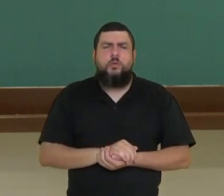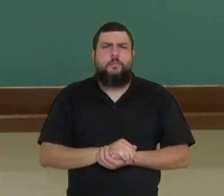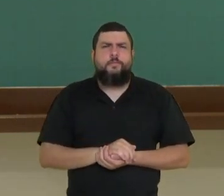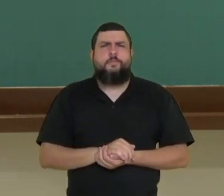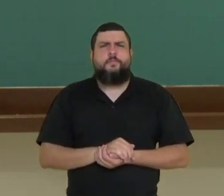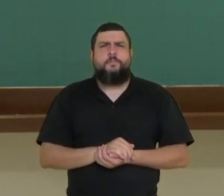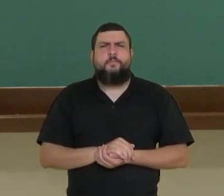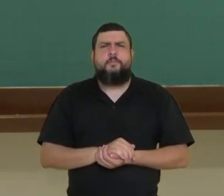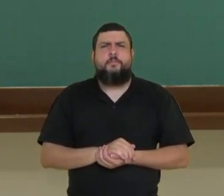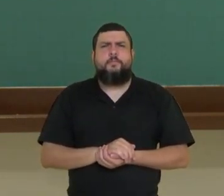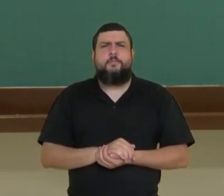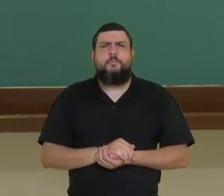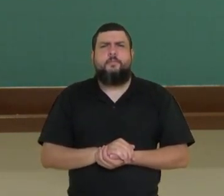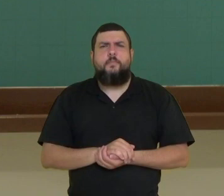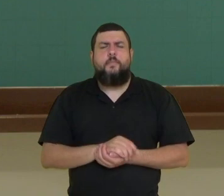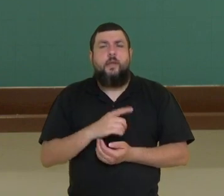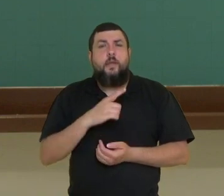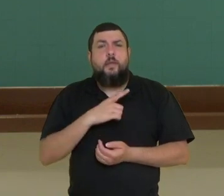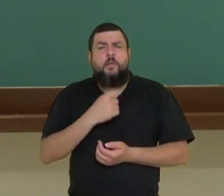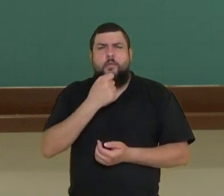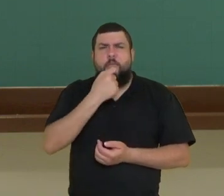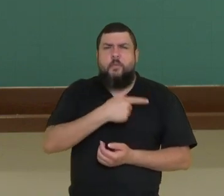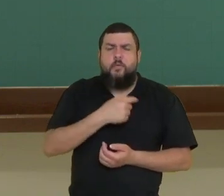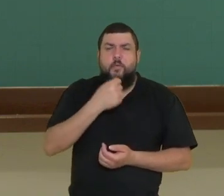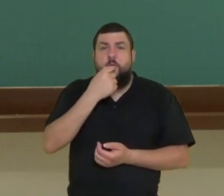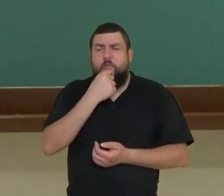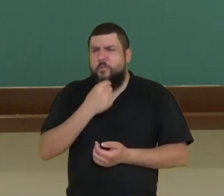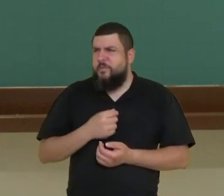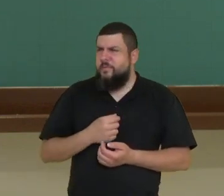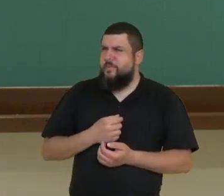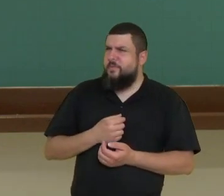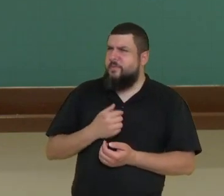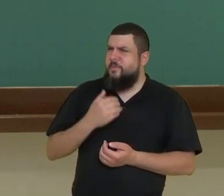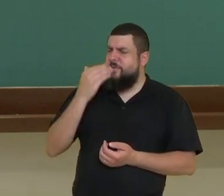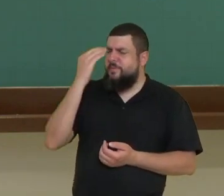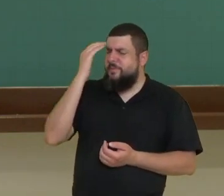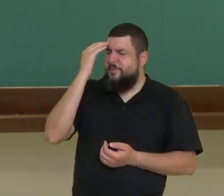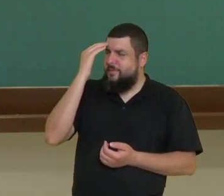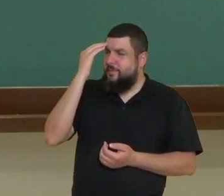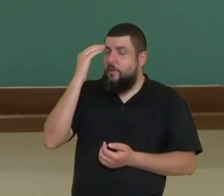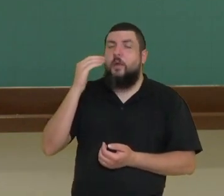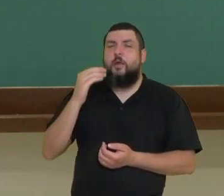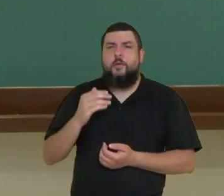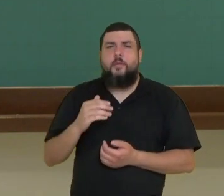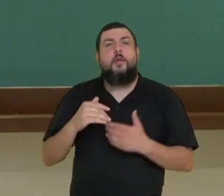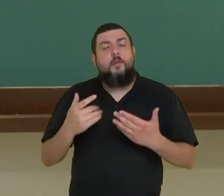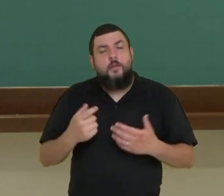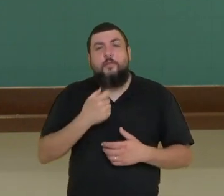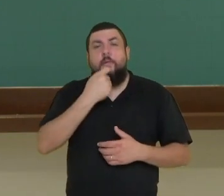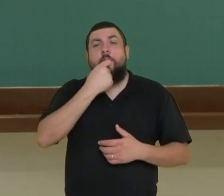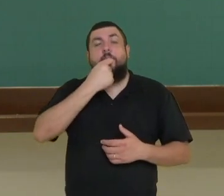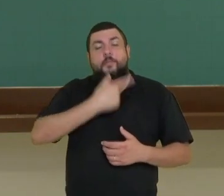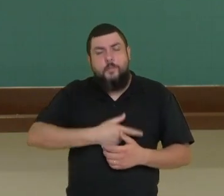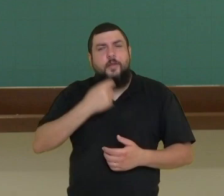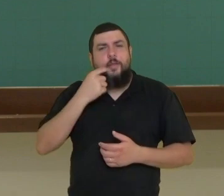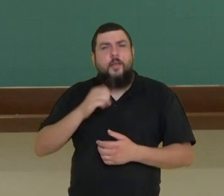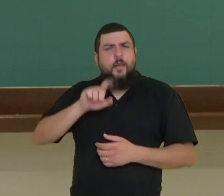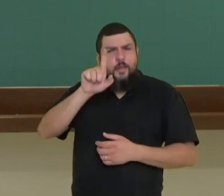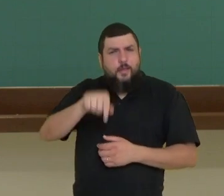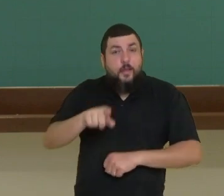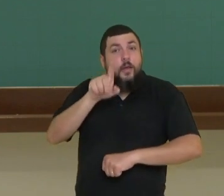aqui? E gera humor. Aí ele fala, hã? Então o humor vem a partir deste